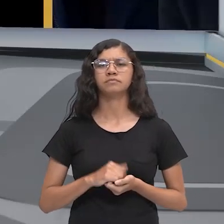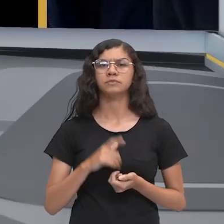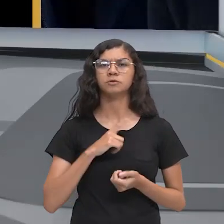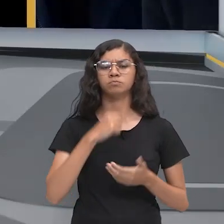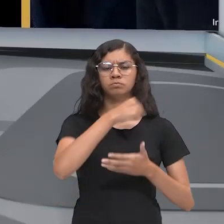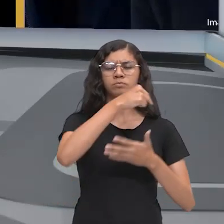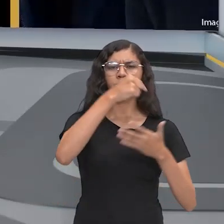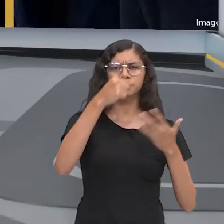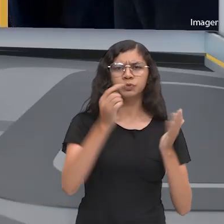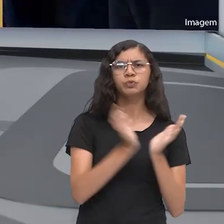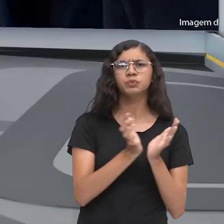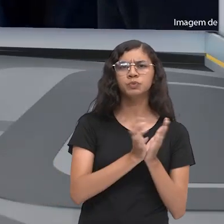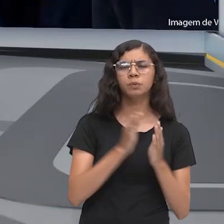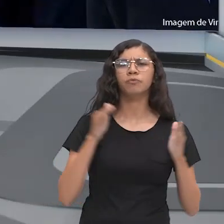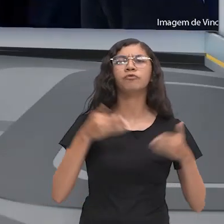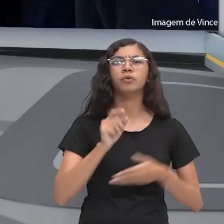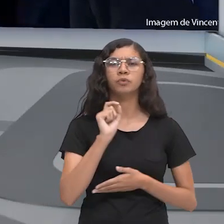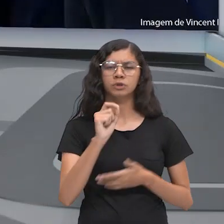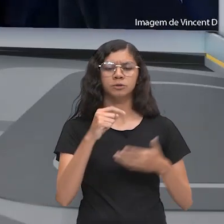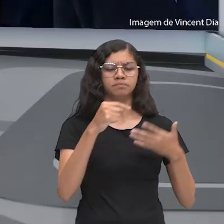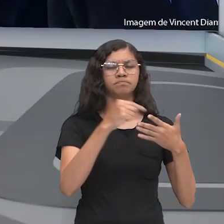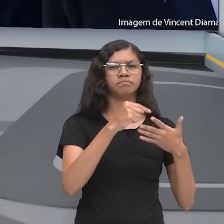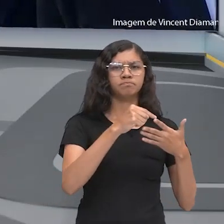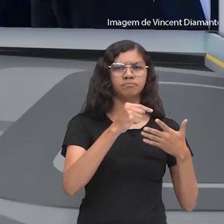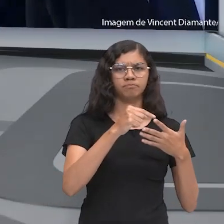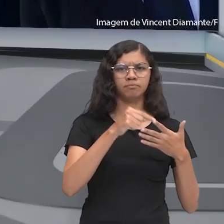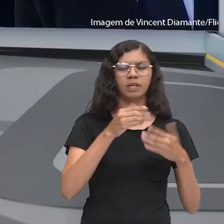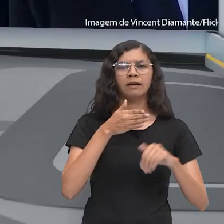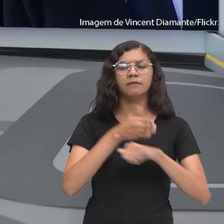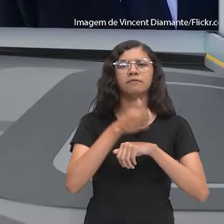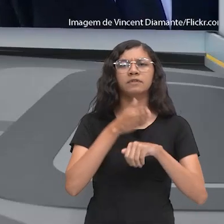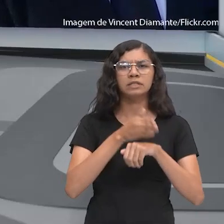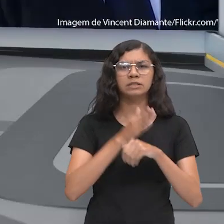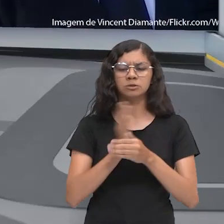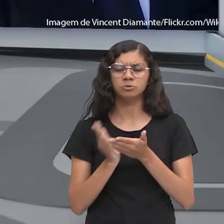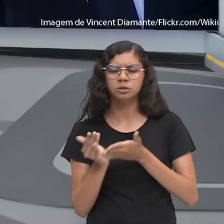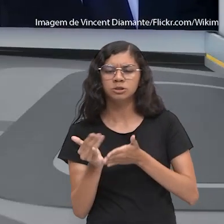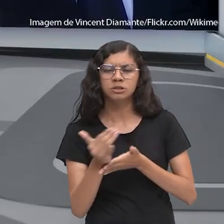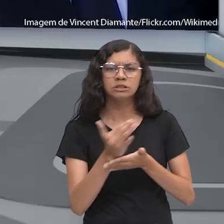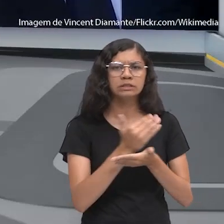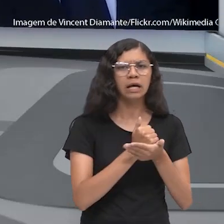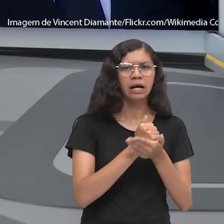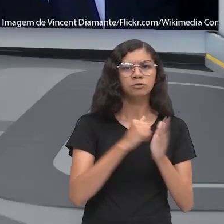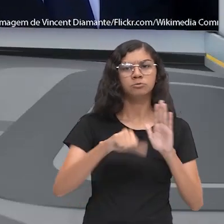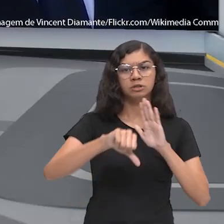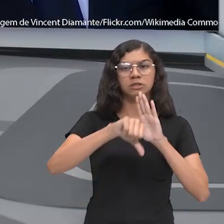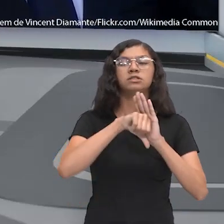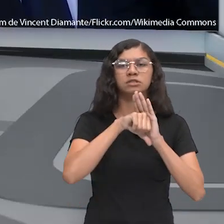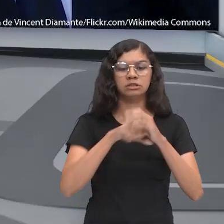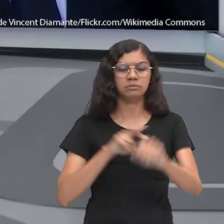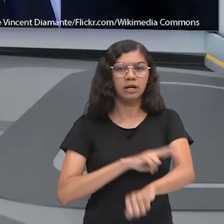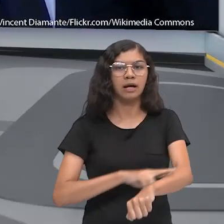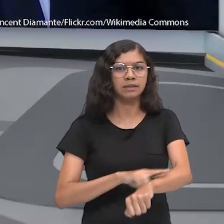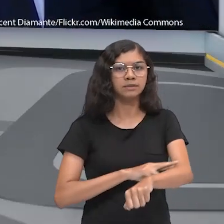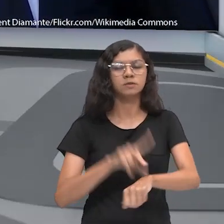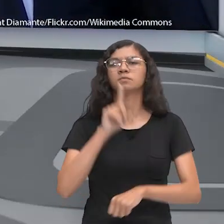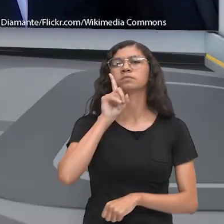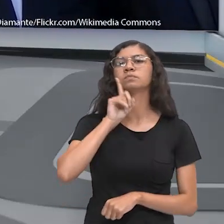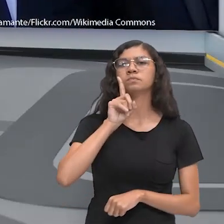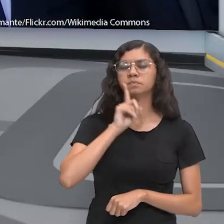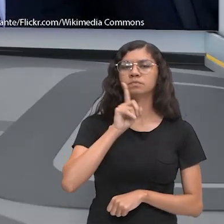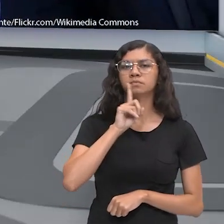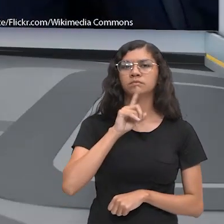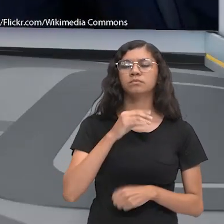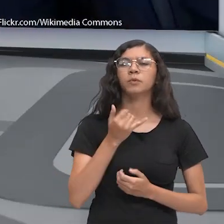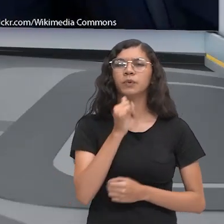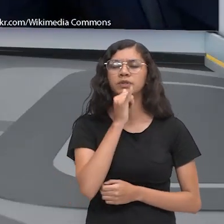invasão dos dados sobre crimes de racismo ocorrido nos Estados Unidos. Na ocasião da morte do